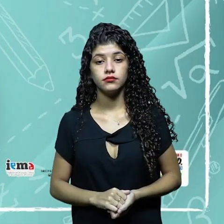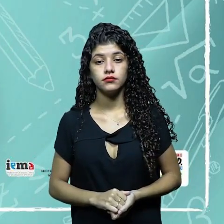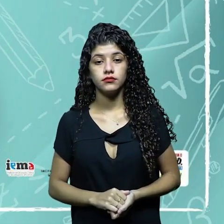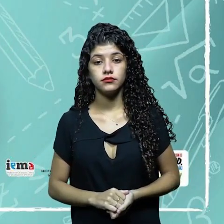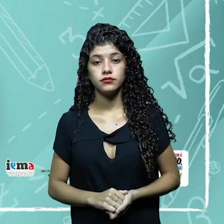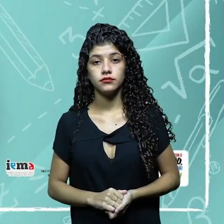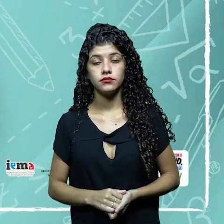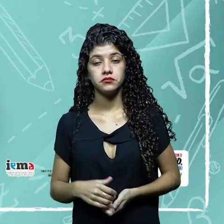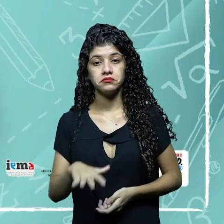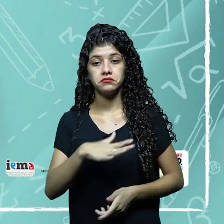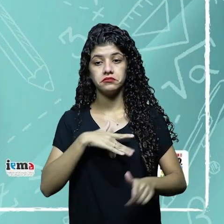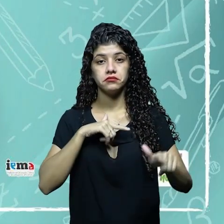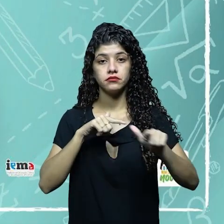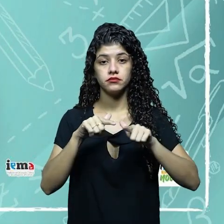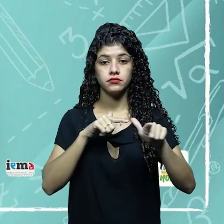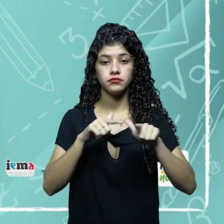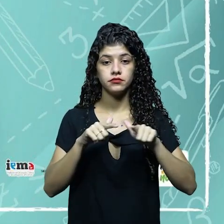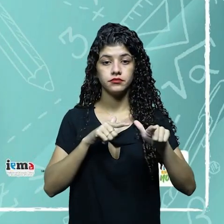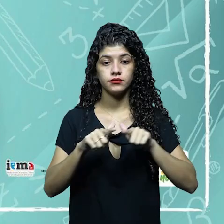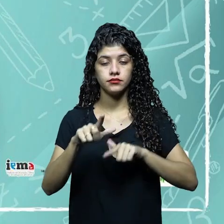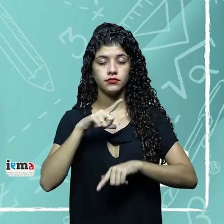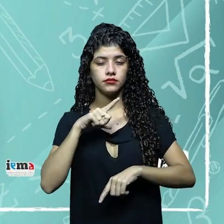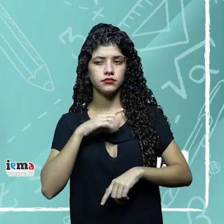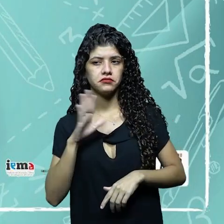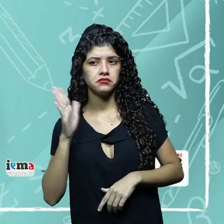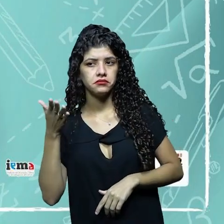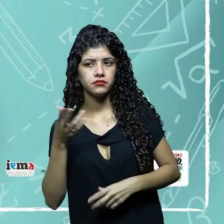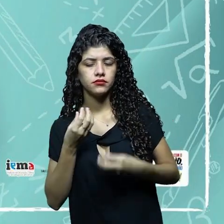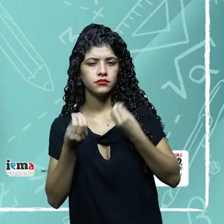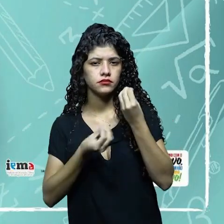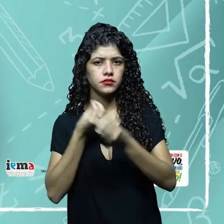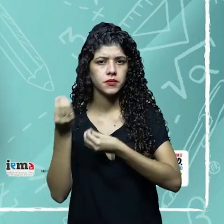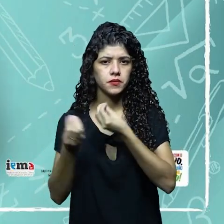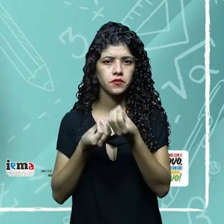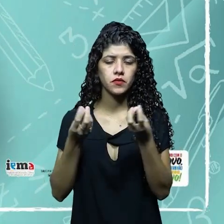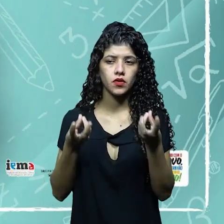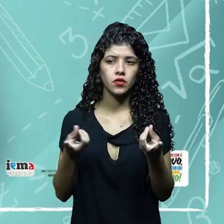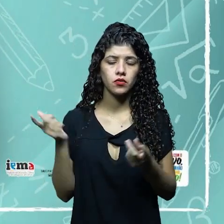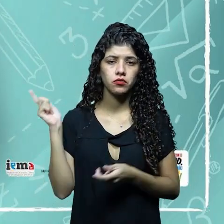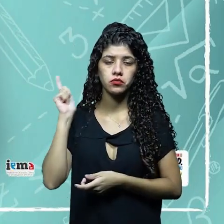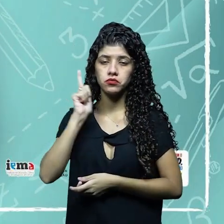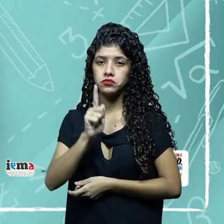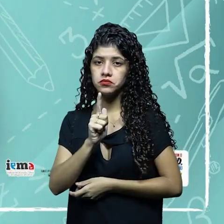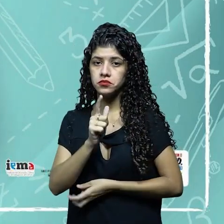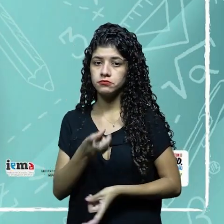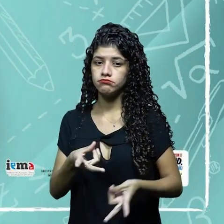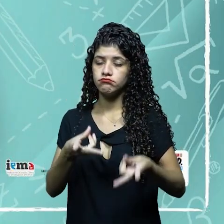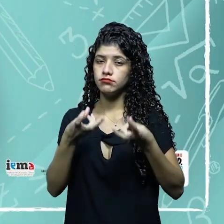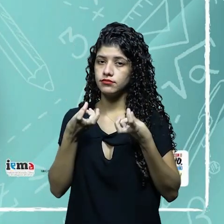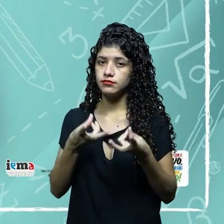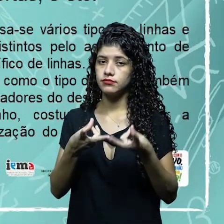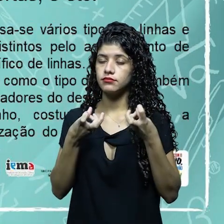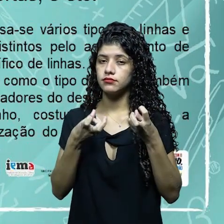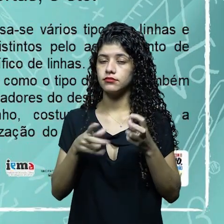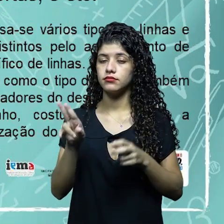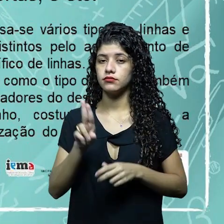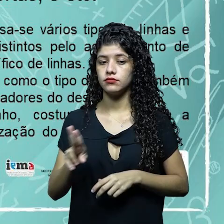minha área de trabalho? Já vai aparecer, como é que eu consigo, de alguma forma, colocar isso lá?